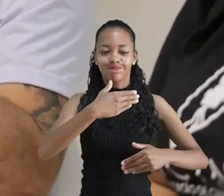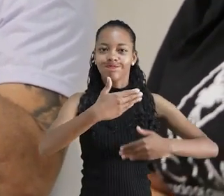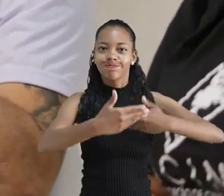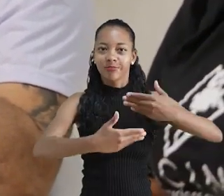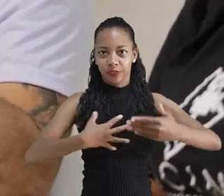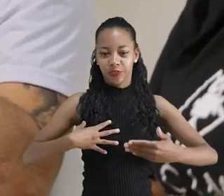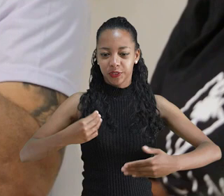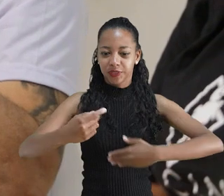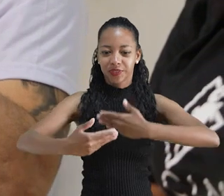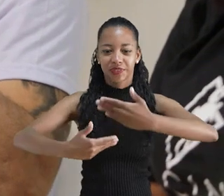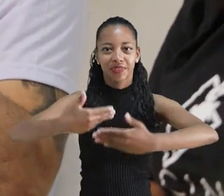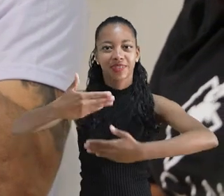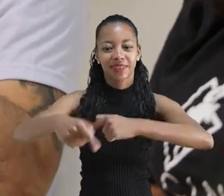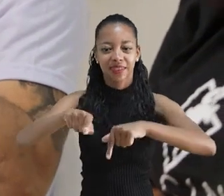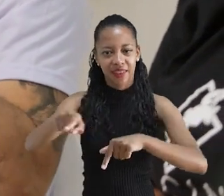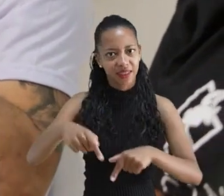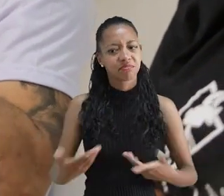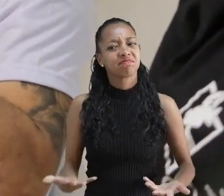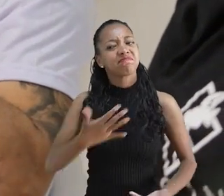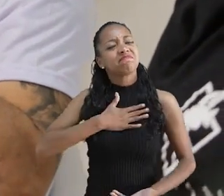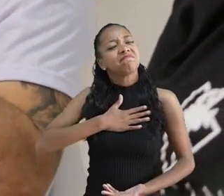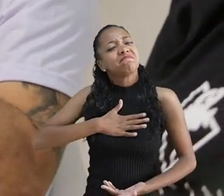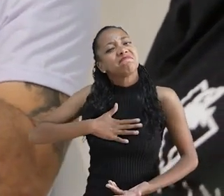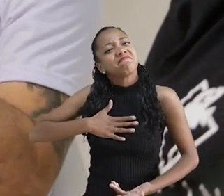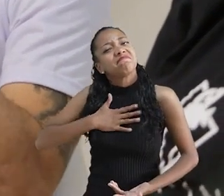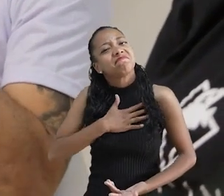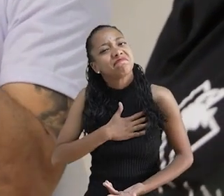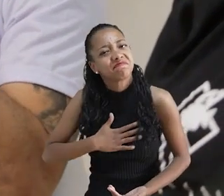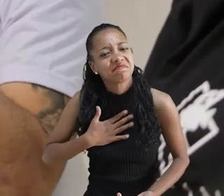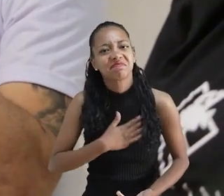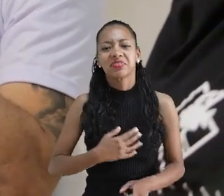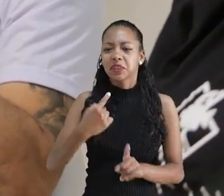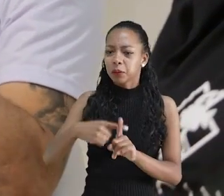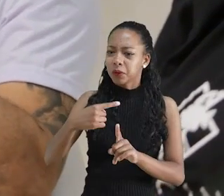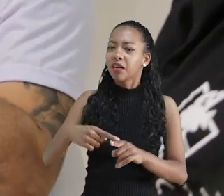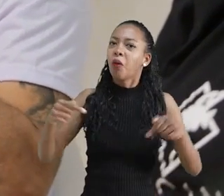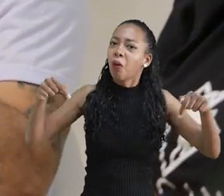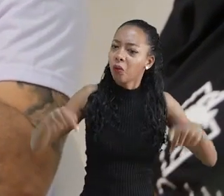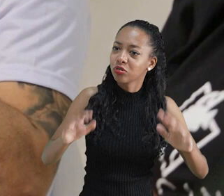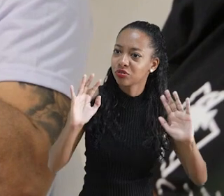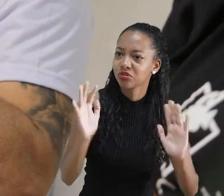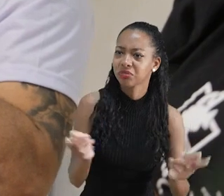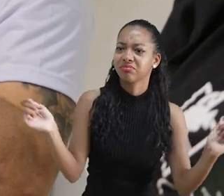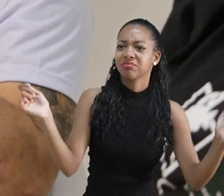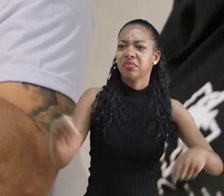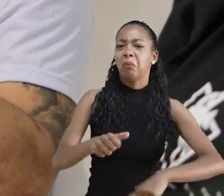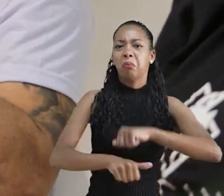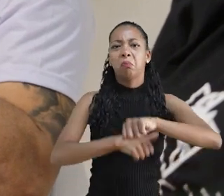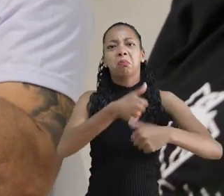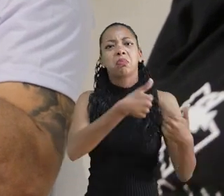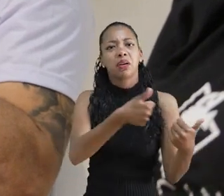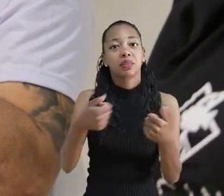olha é uma geração de orgulho né que já faz o seu presente e tá construindo um futuro ainda melhor então